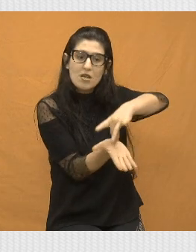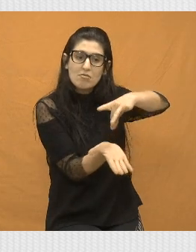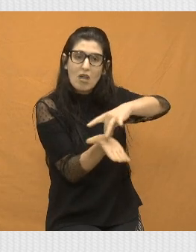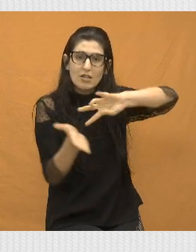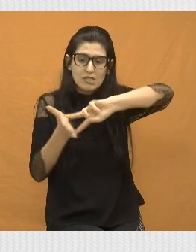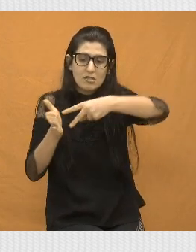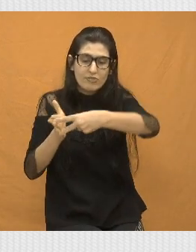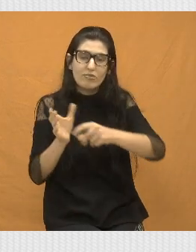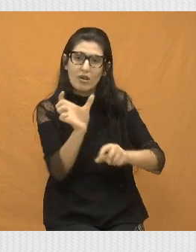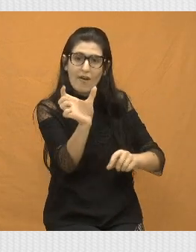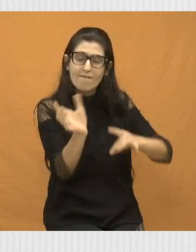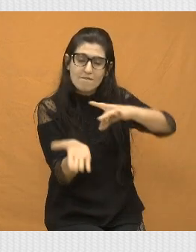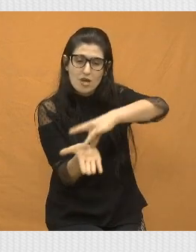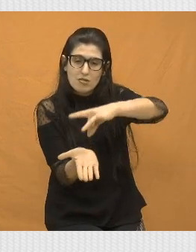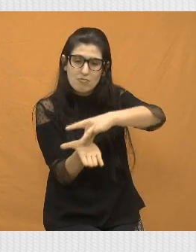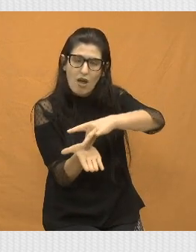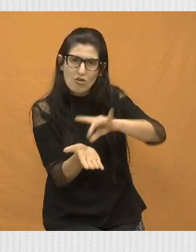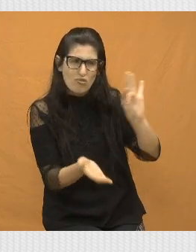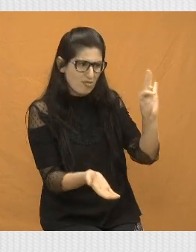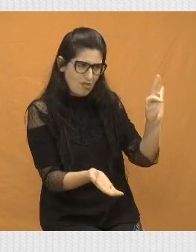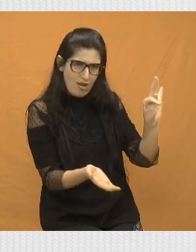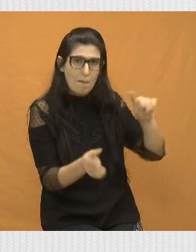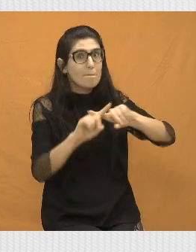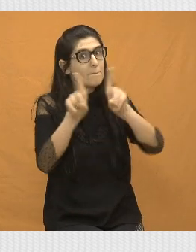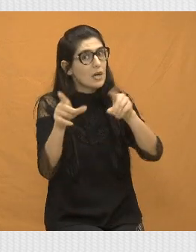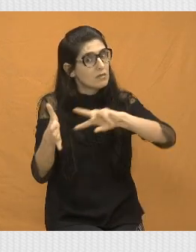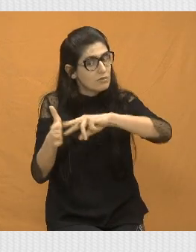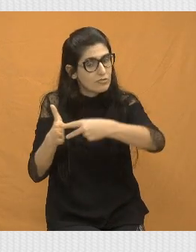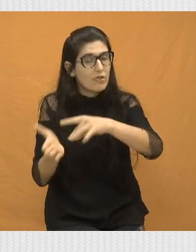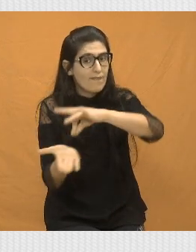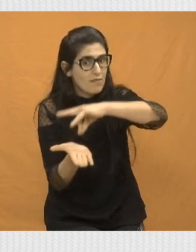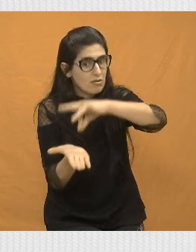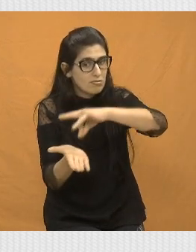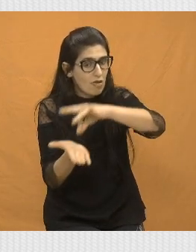aperta esse ícone, que ele vai ter acesso à próxima tela.